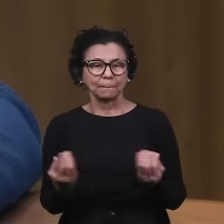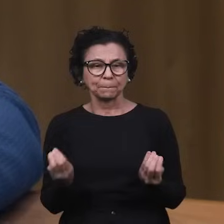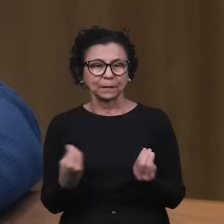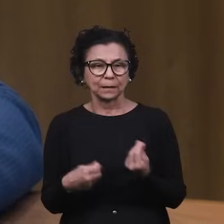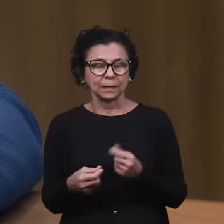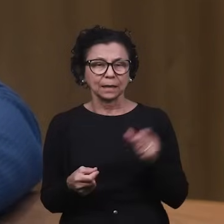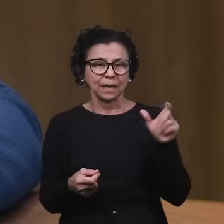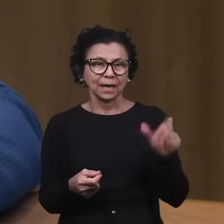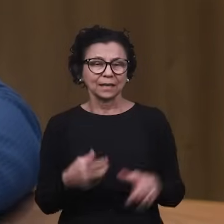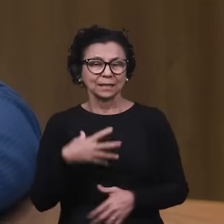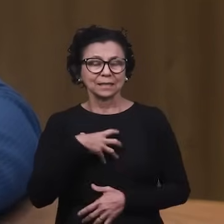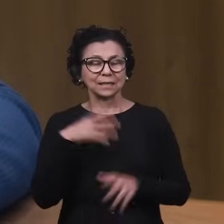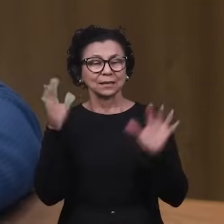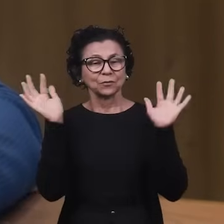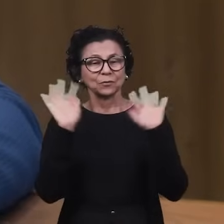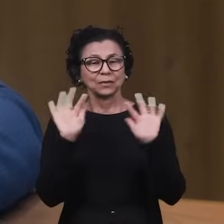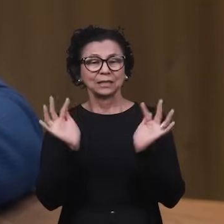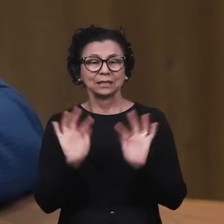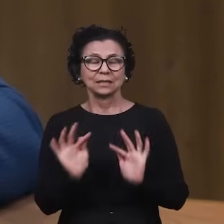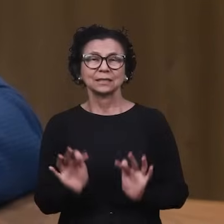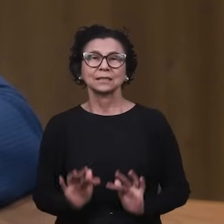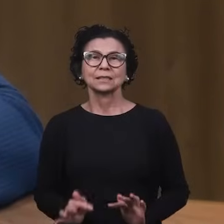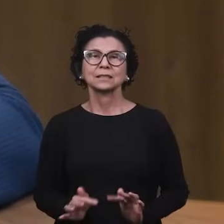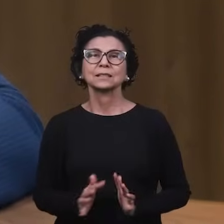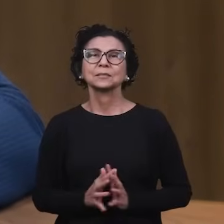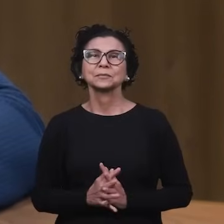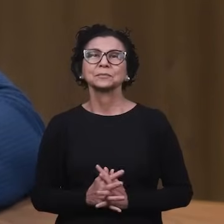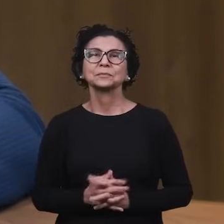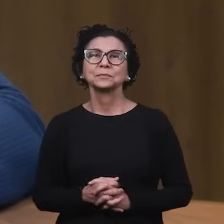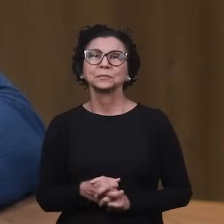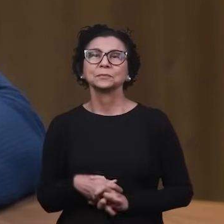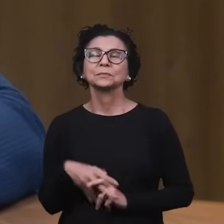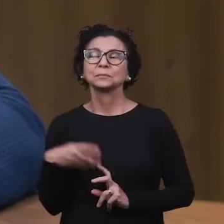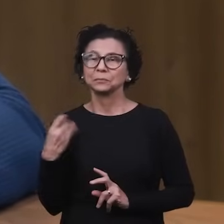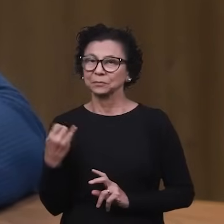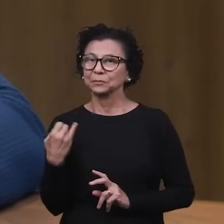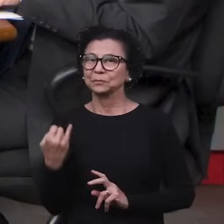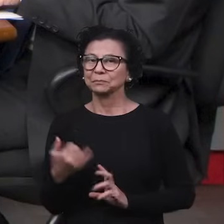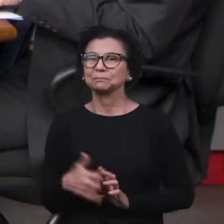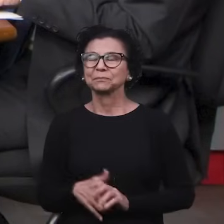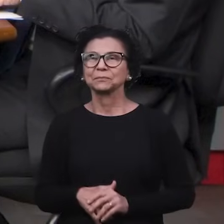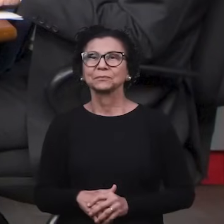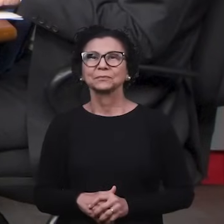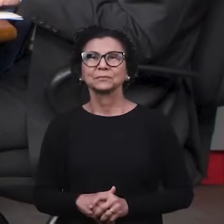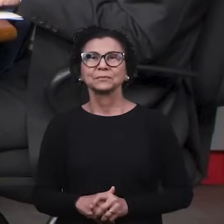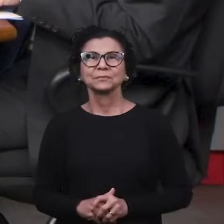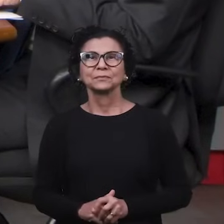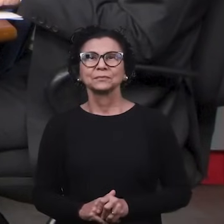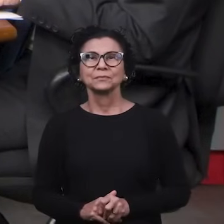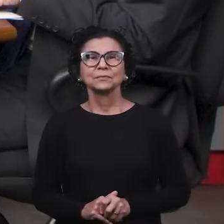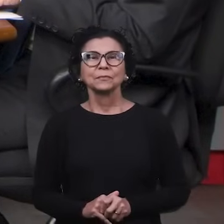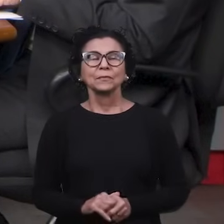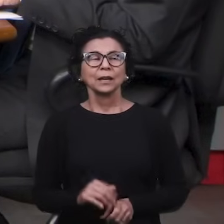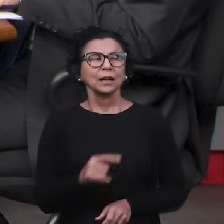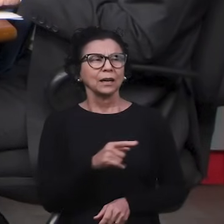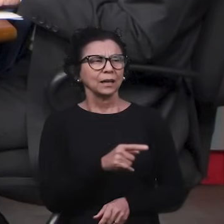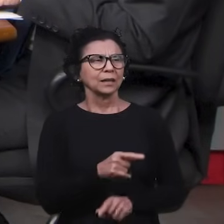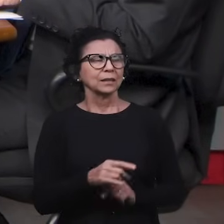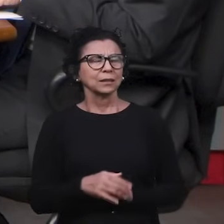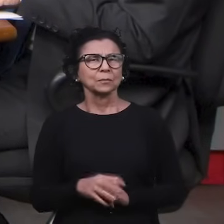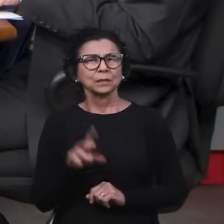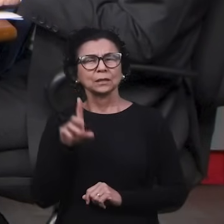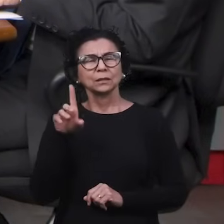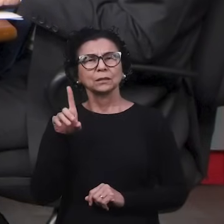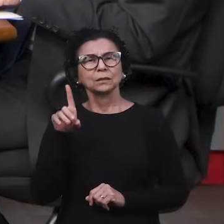eles se sintam felizes. Então, isso é muito importante. Muito bom. Até ela falando sobre aniversário, data de